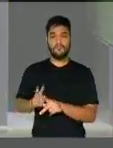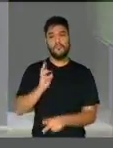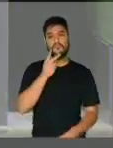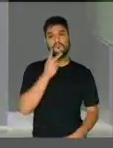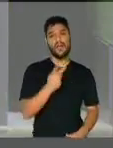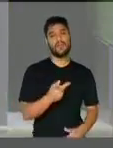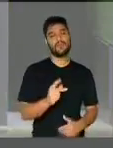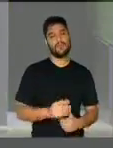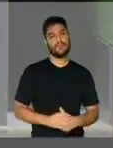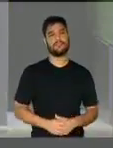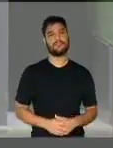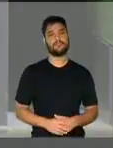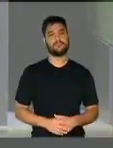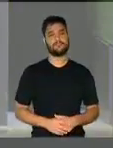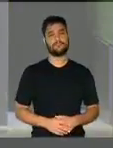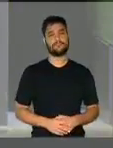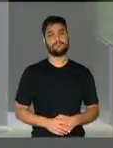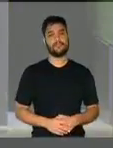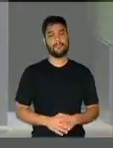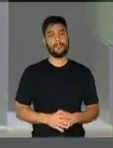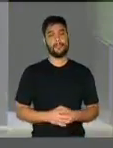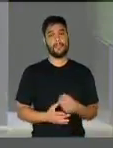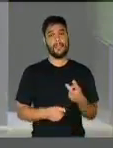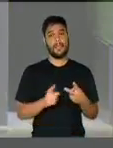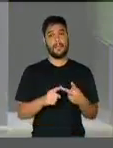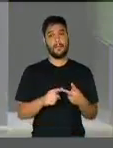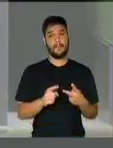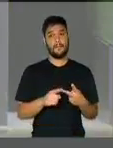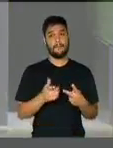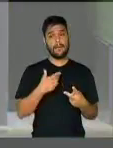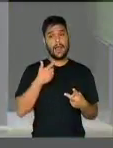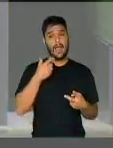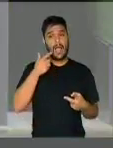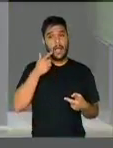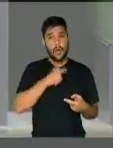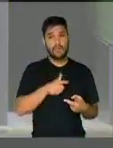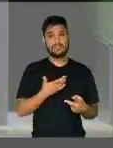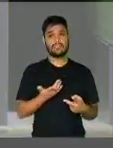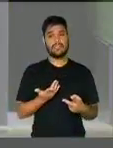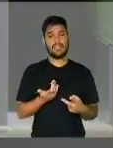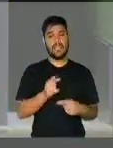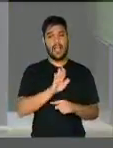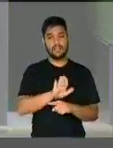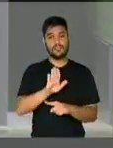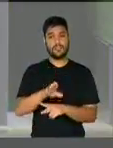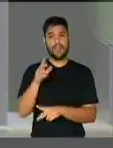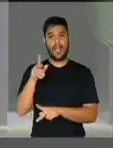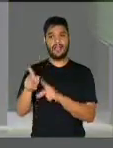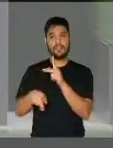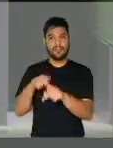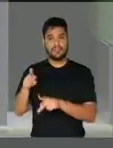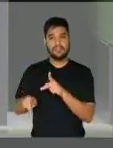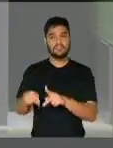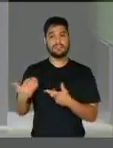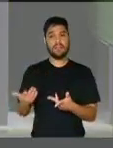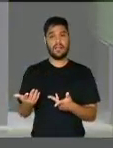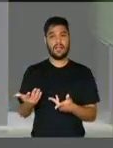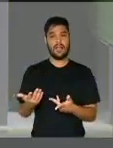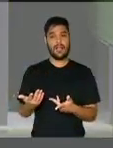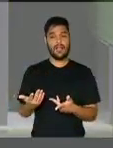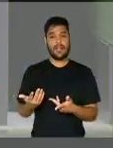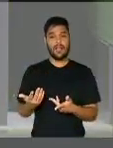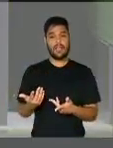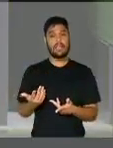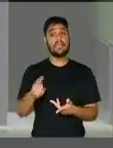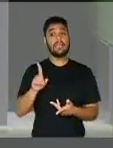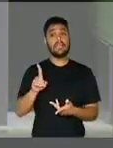diz que para acudir inequívocas reivindicações da sociedade, não